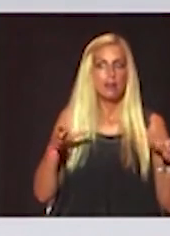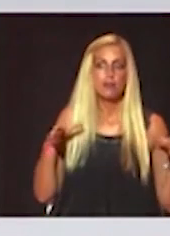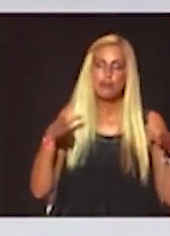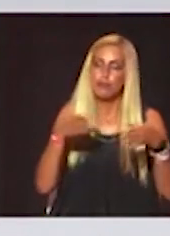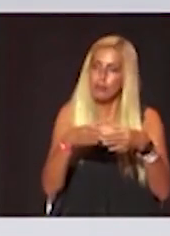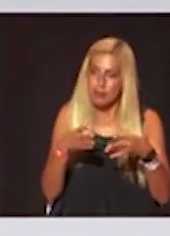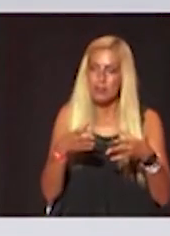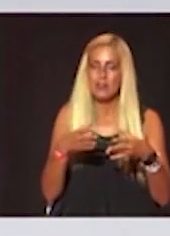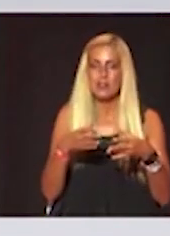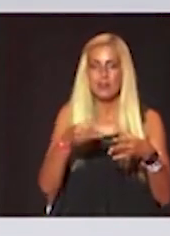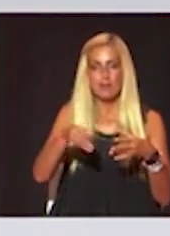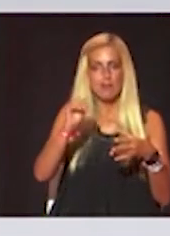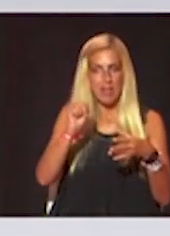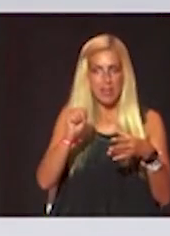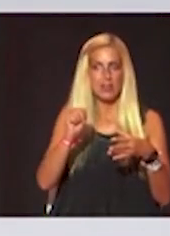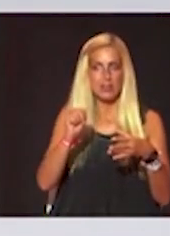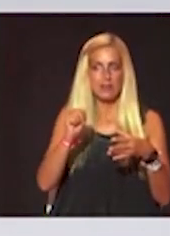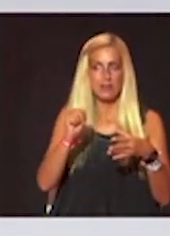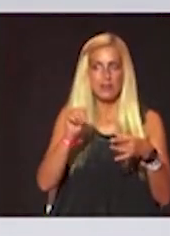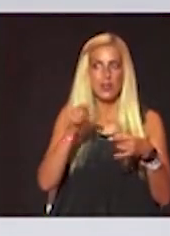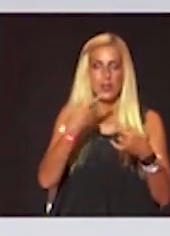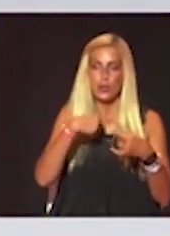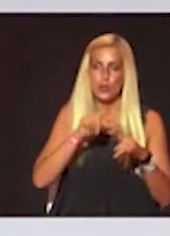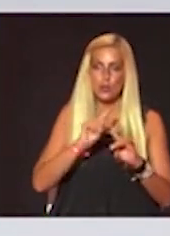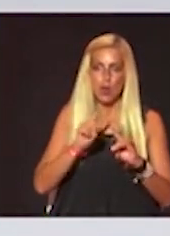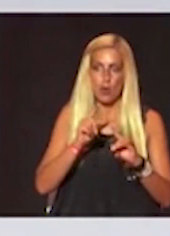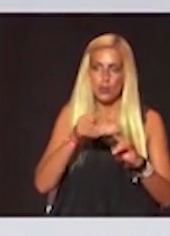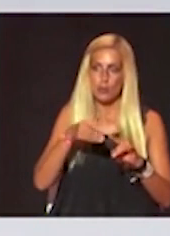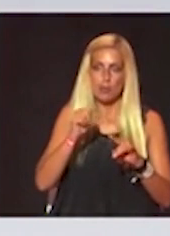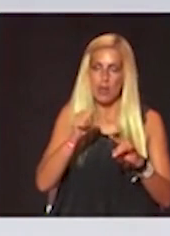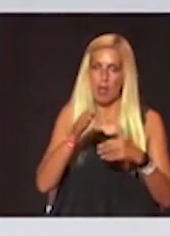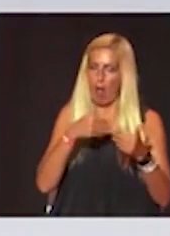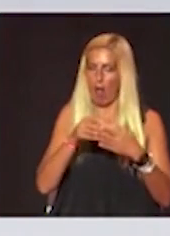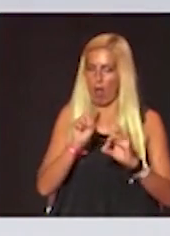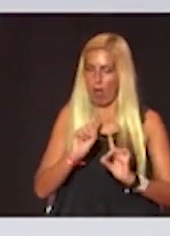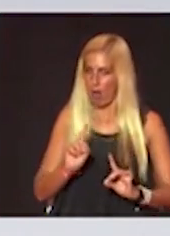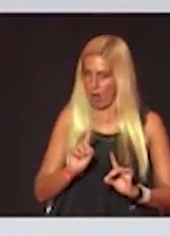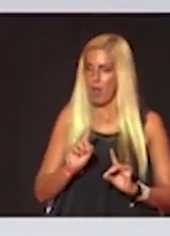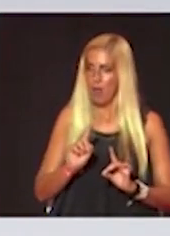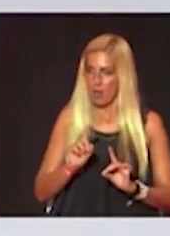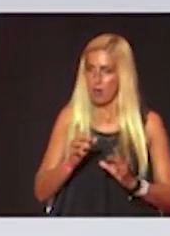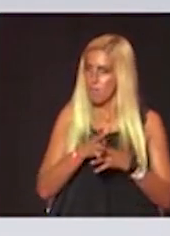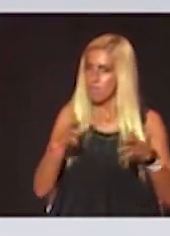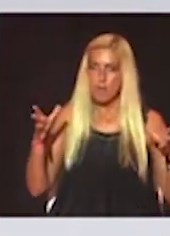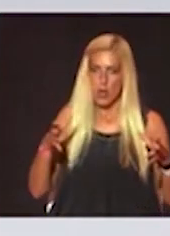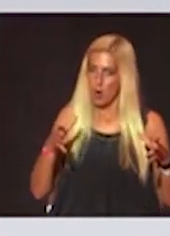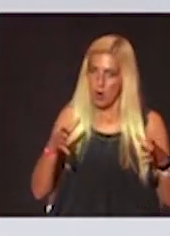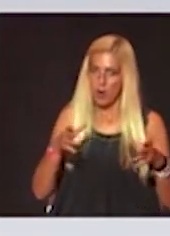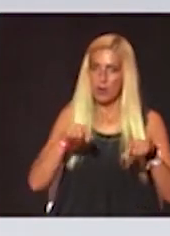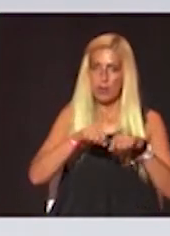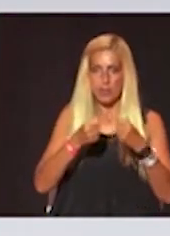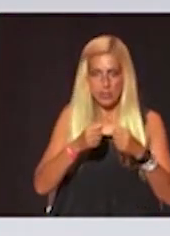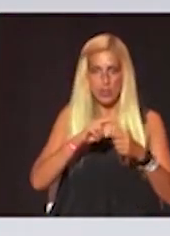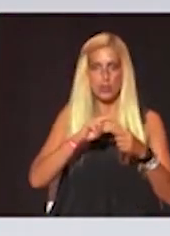mobilização por parte do Partido Socialista. Nós não somos um partido qualquer. Nós somos o maior partido